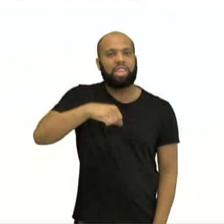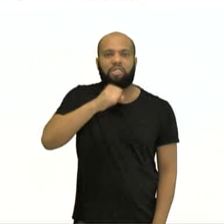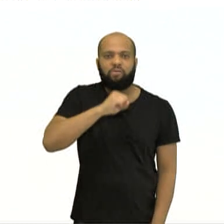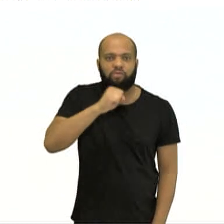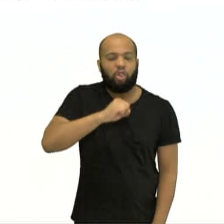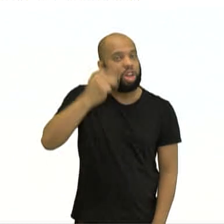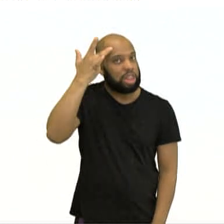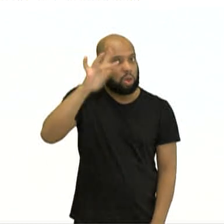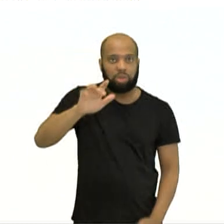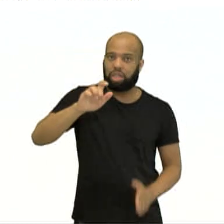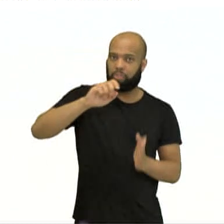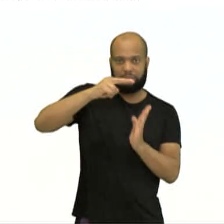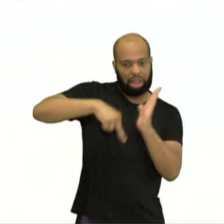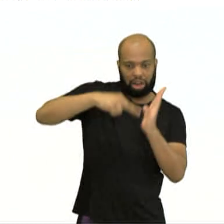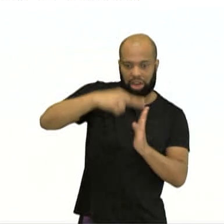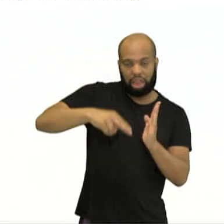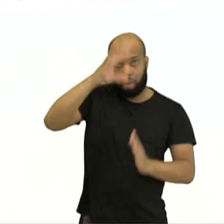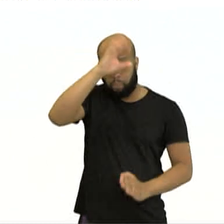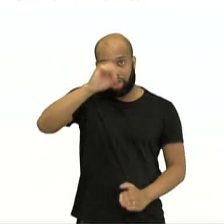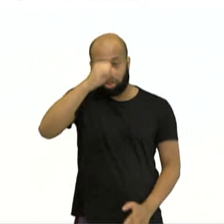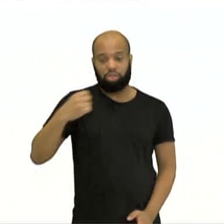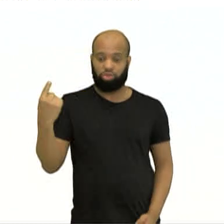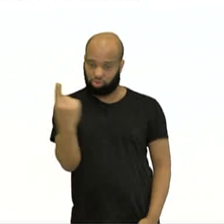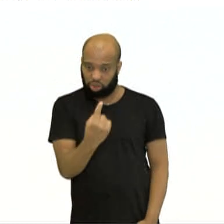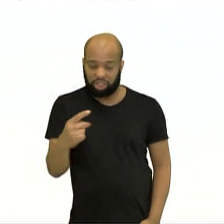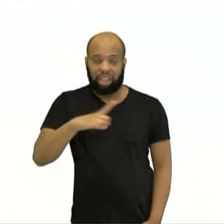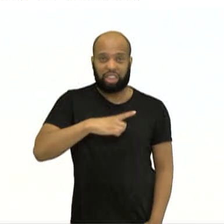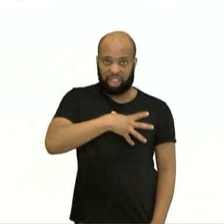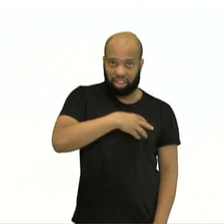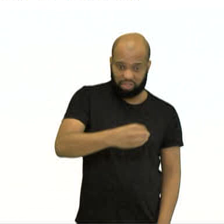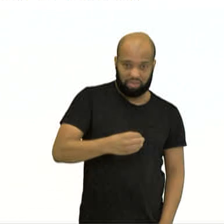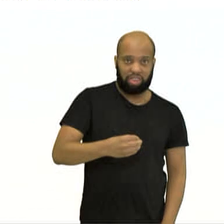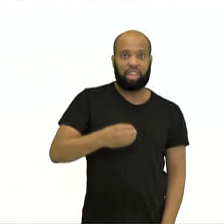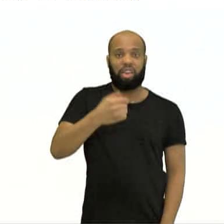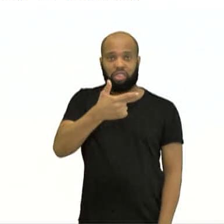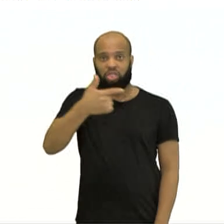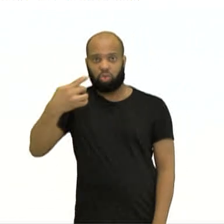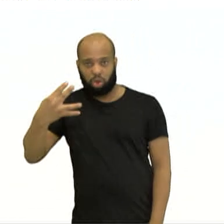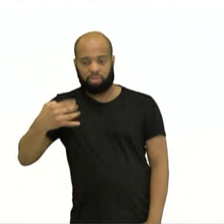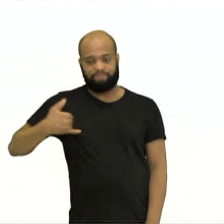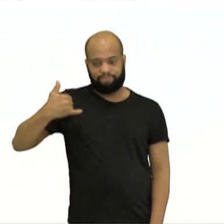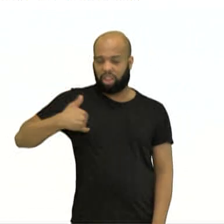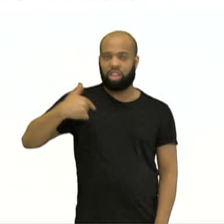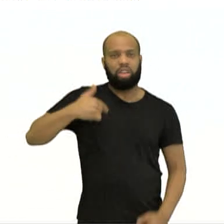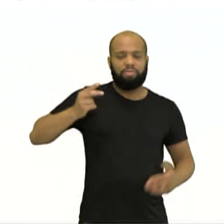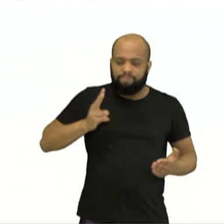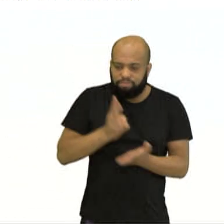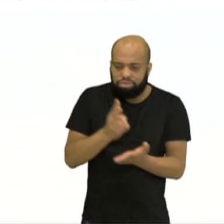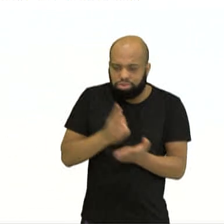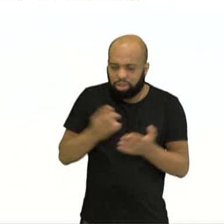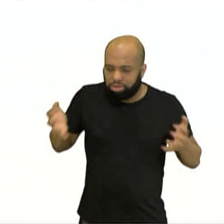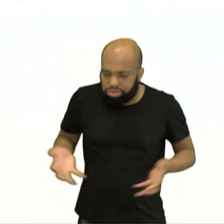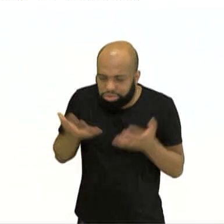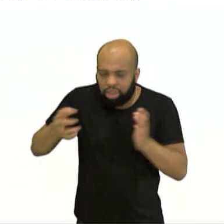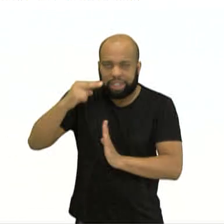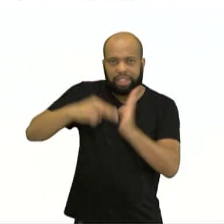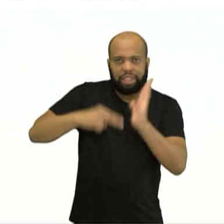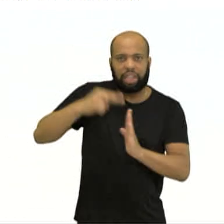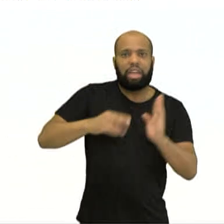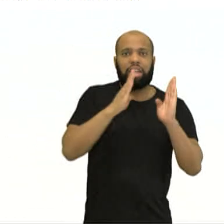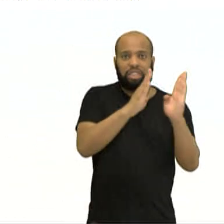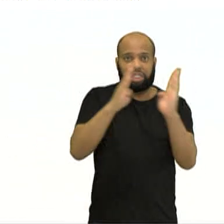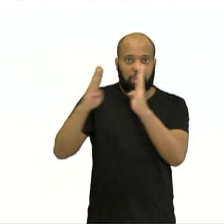sozinha. Tem uma filha, hoje com 24 anos, e sempre a incentivei a ler. Nas fases mais difíceis, eu trocava